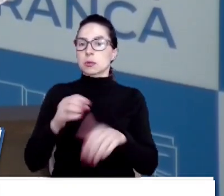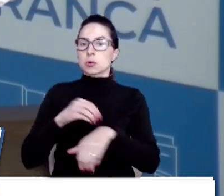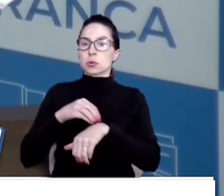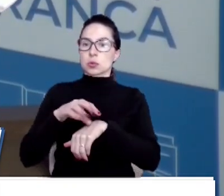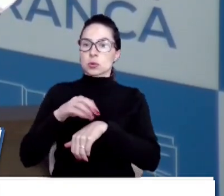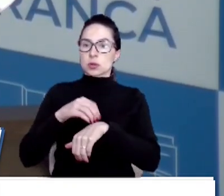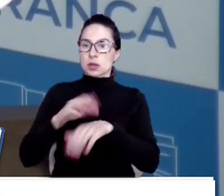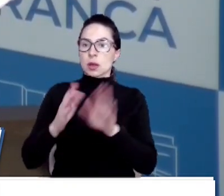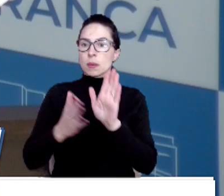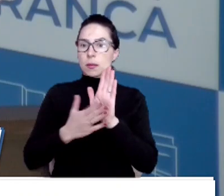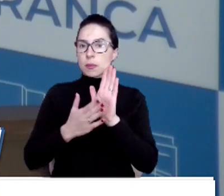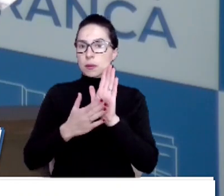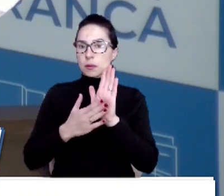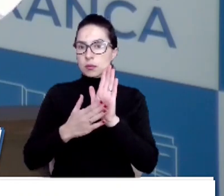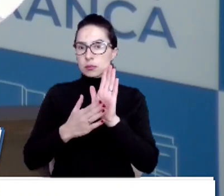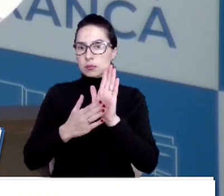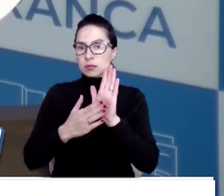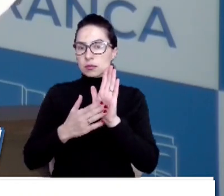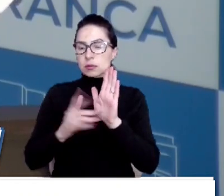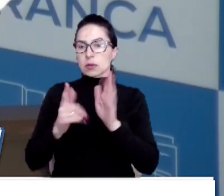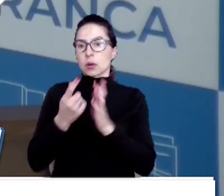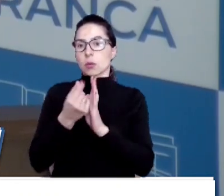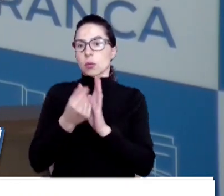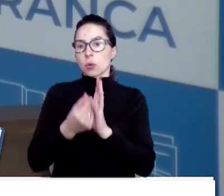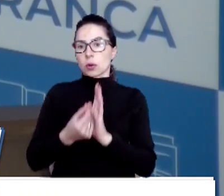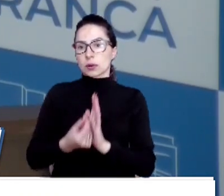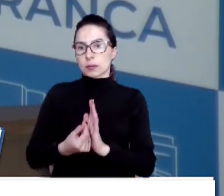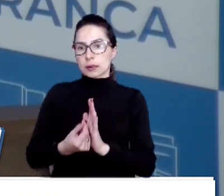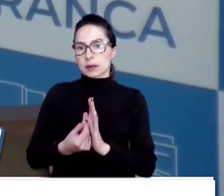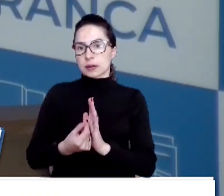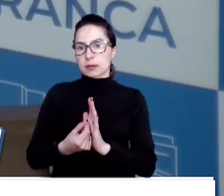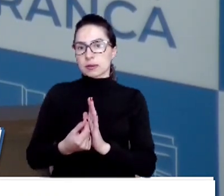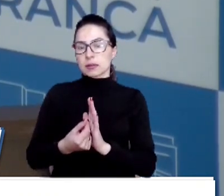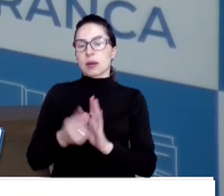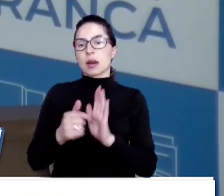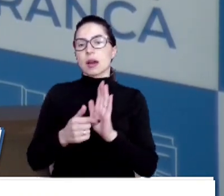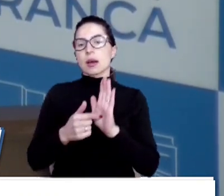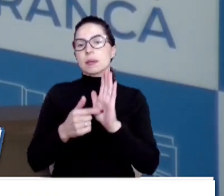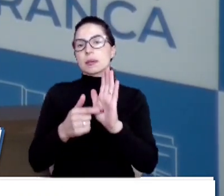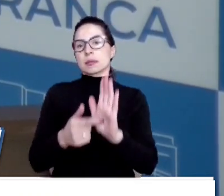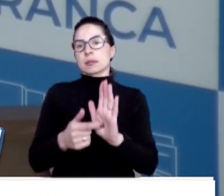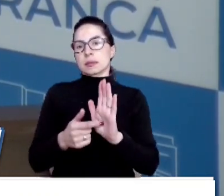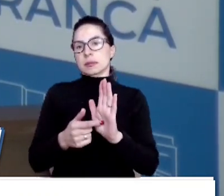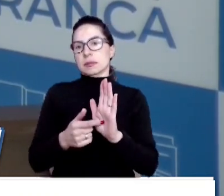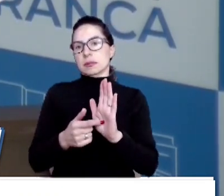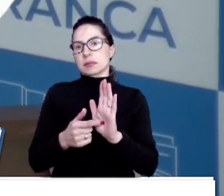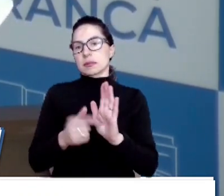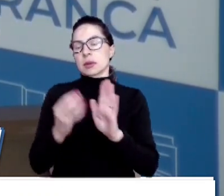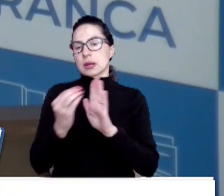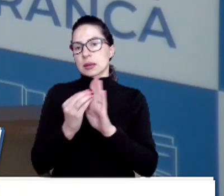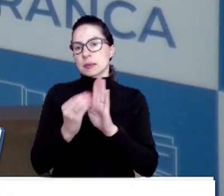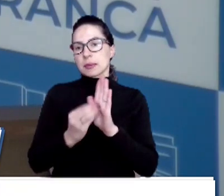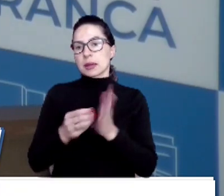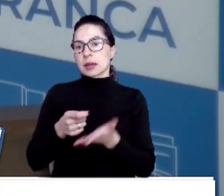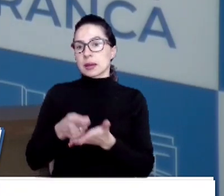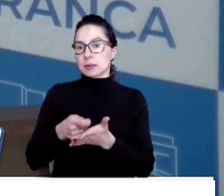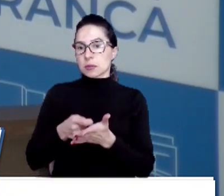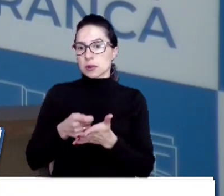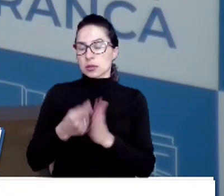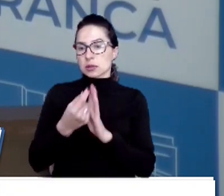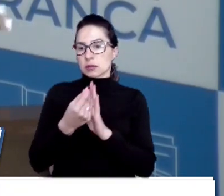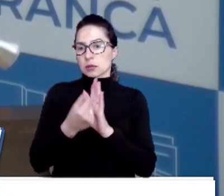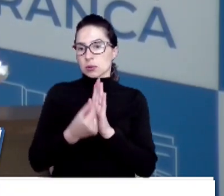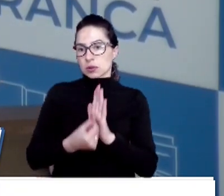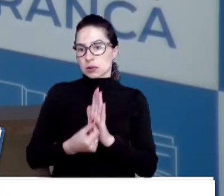propositivas ao orçamento apresentando emendas impositivas ao orçamento